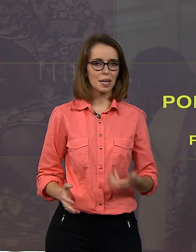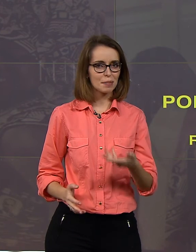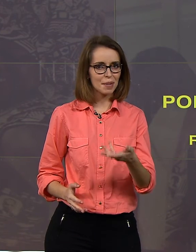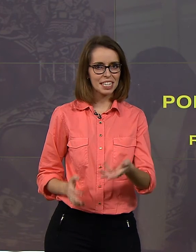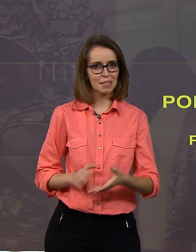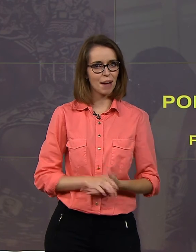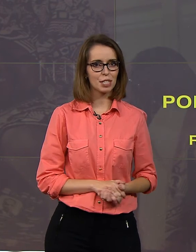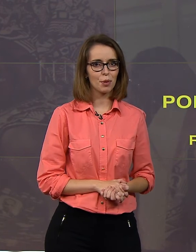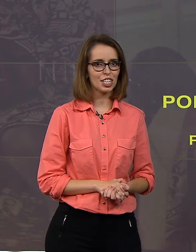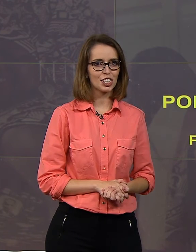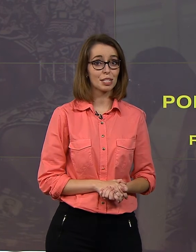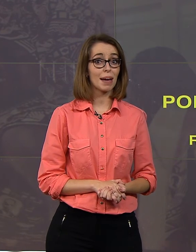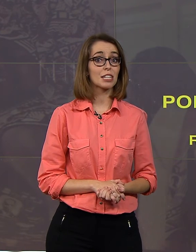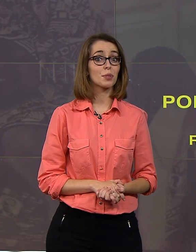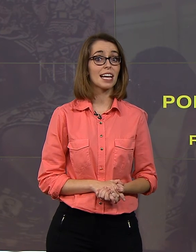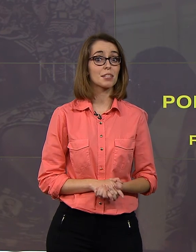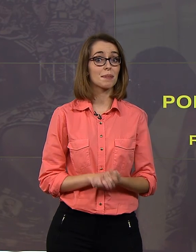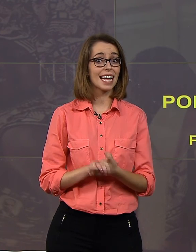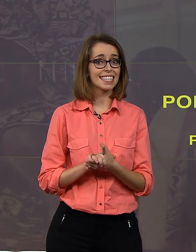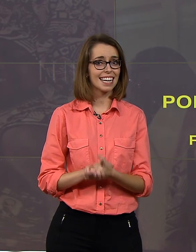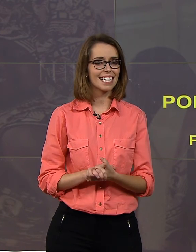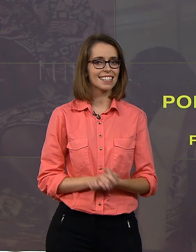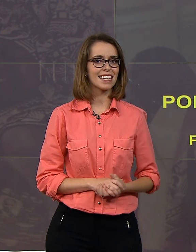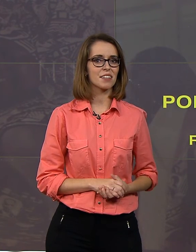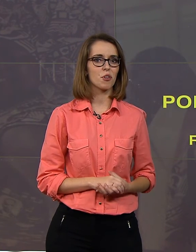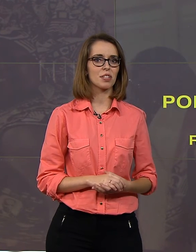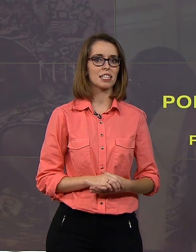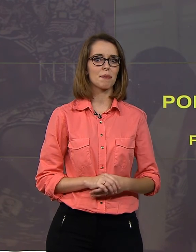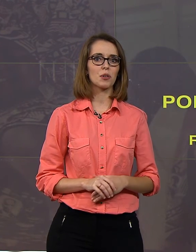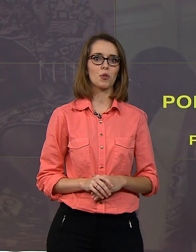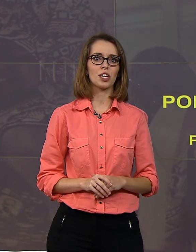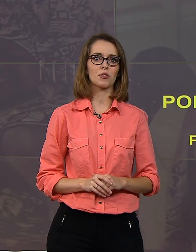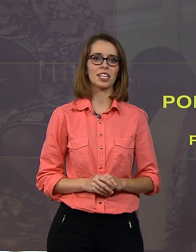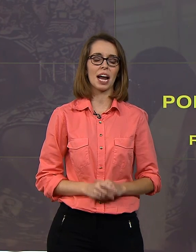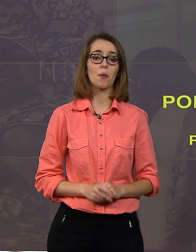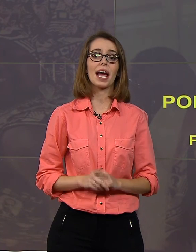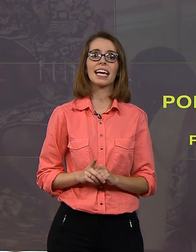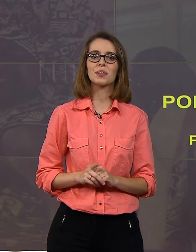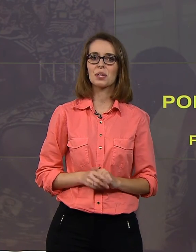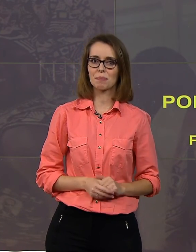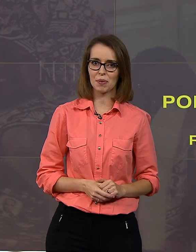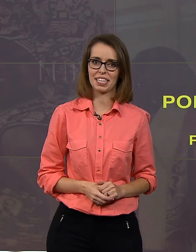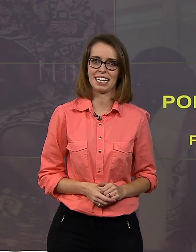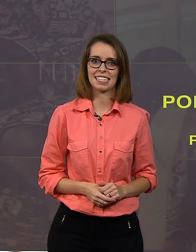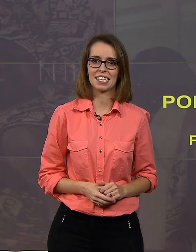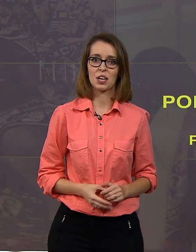retrospectiva sobre as principais políticas para as mulheres brasileiras desenvolvidas pelo governo federal